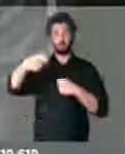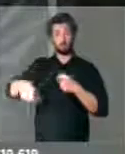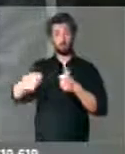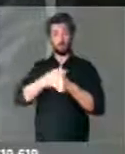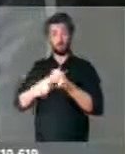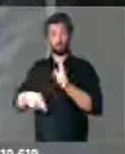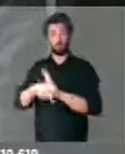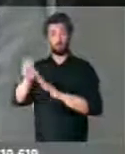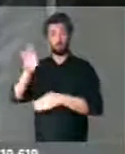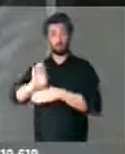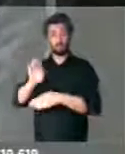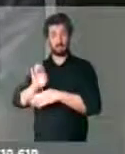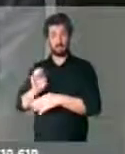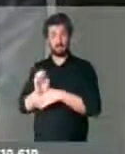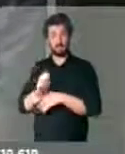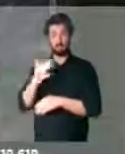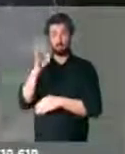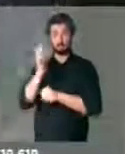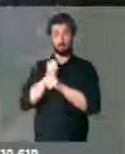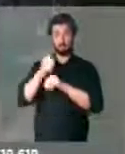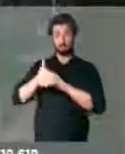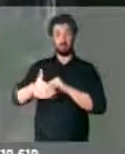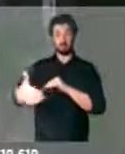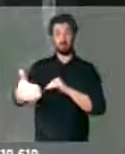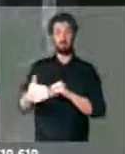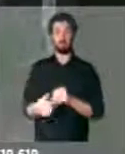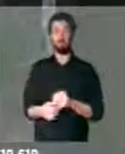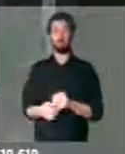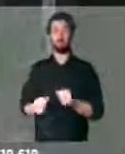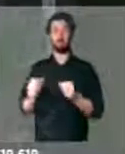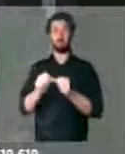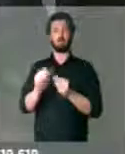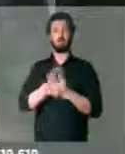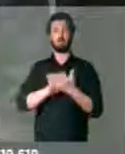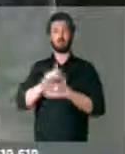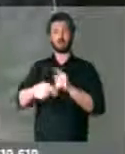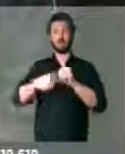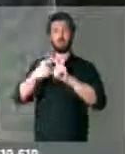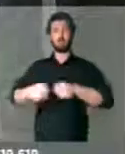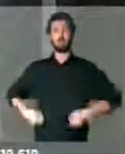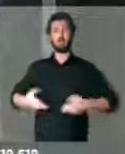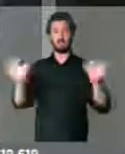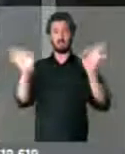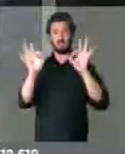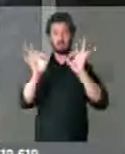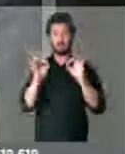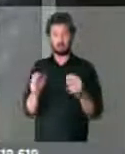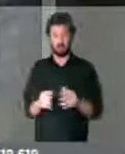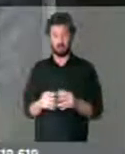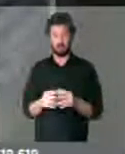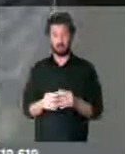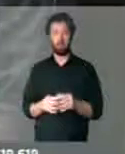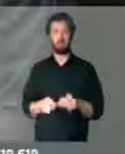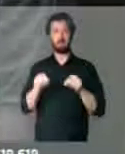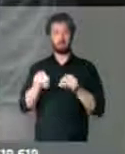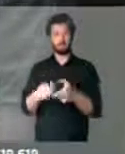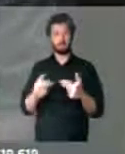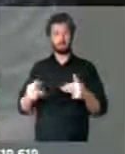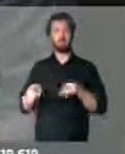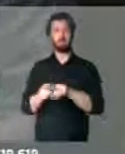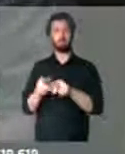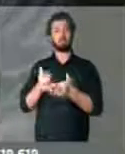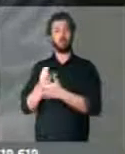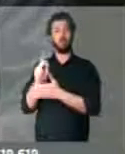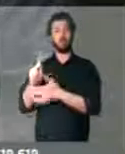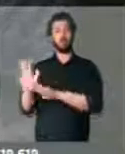dívida dos estados brasileiros por 10 anos, sem promover aumento de despesa. Além dessas matérias,